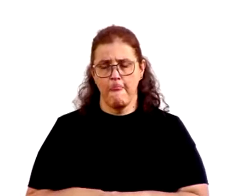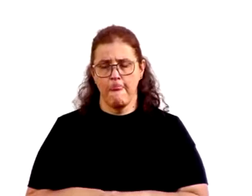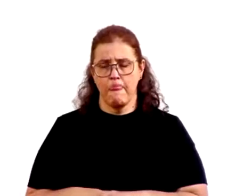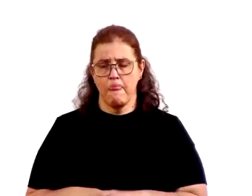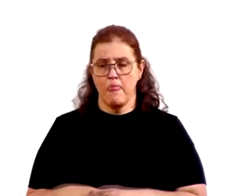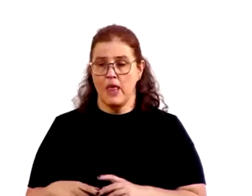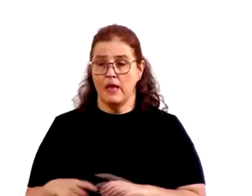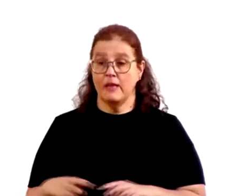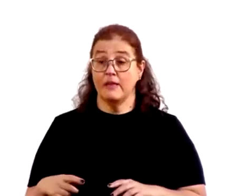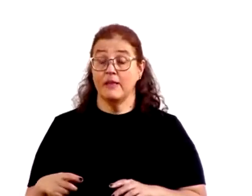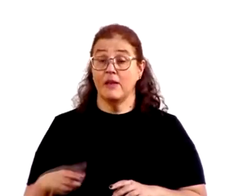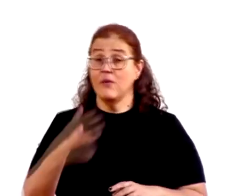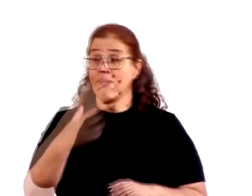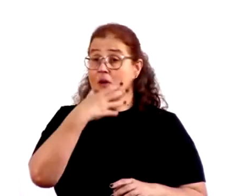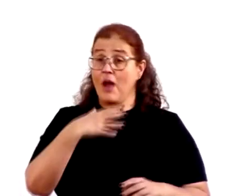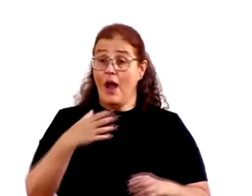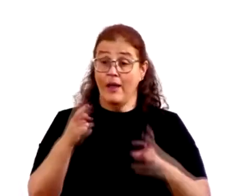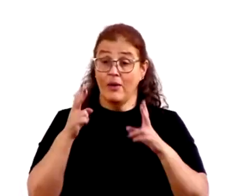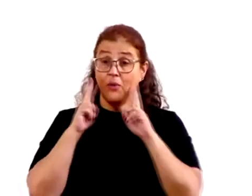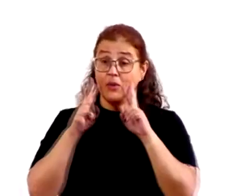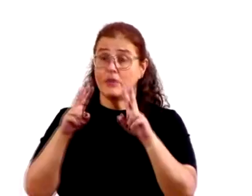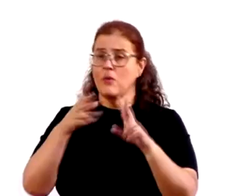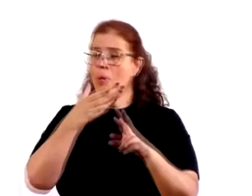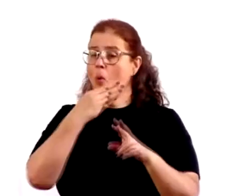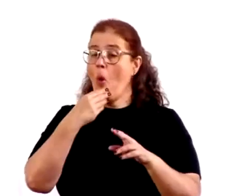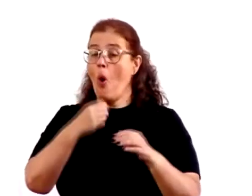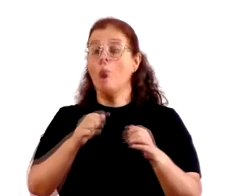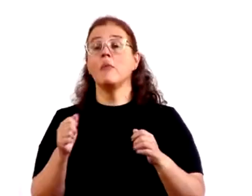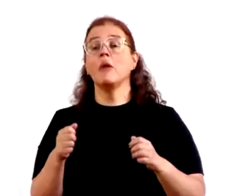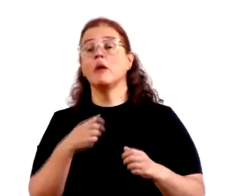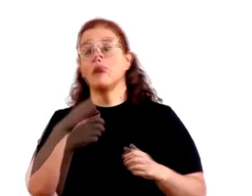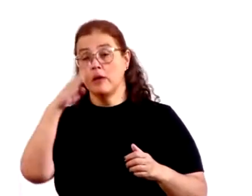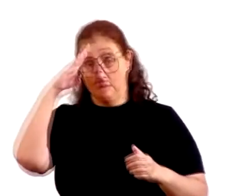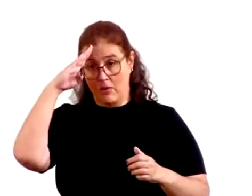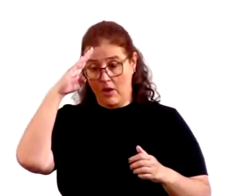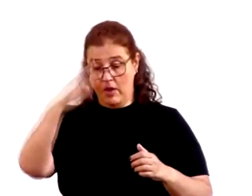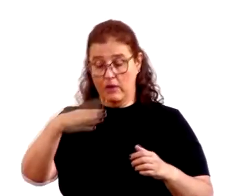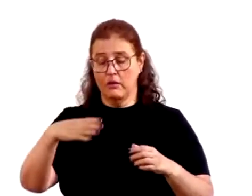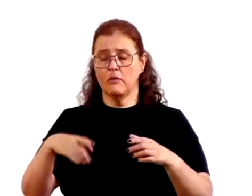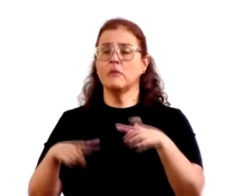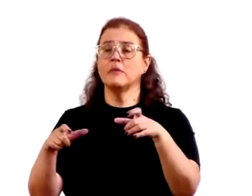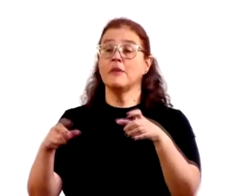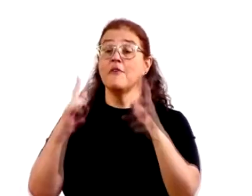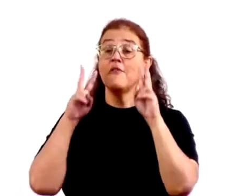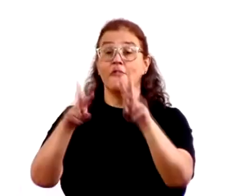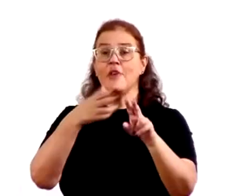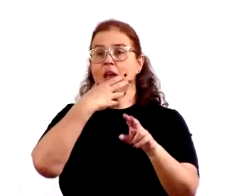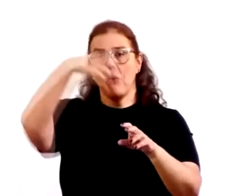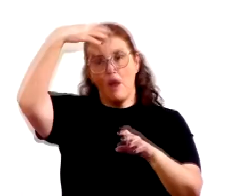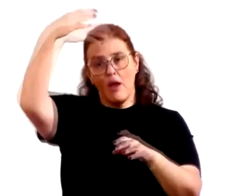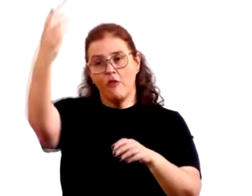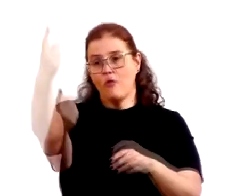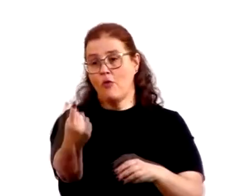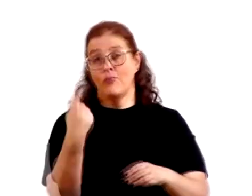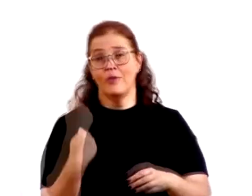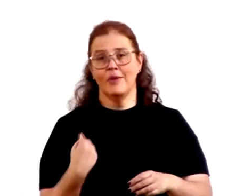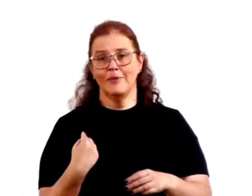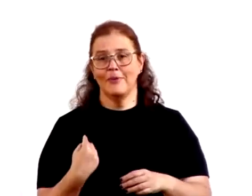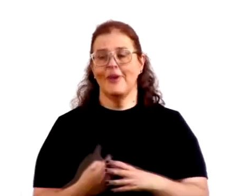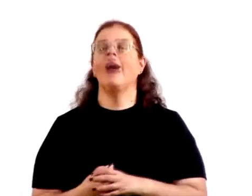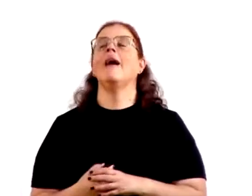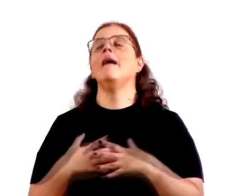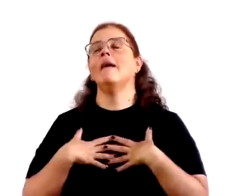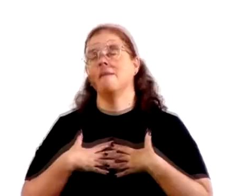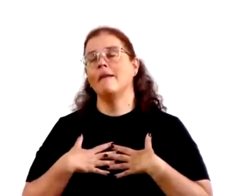para o seu lugar, voltando para os seus, voltando para um governo de paz, voltando para